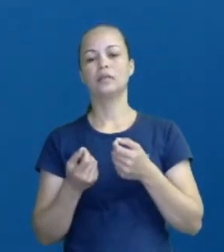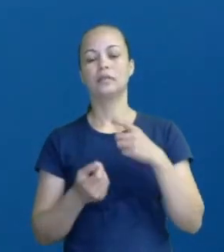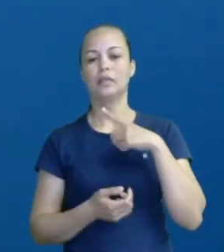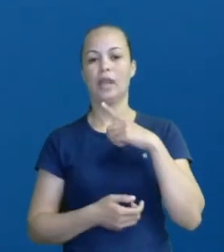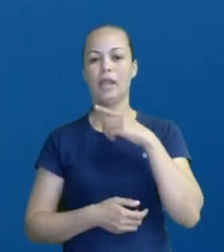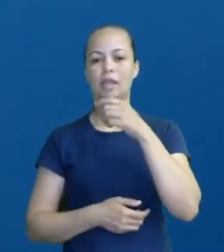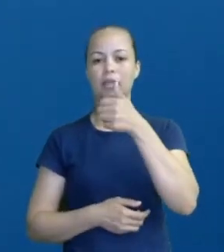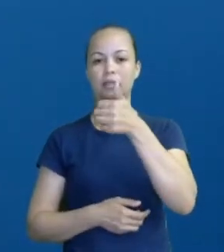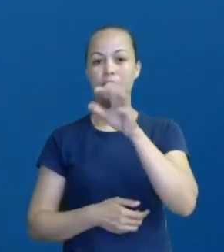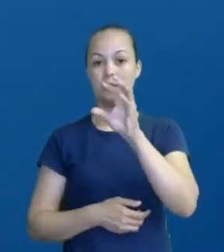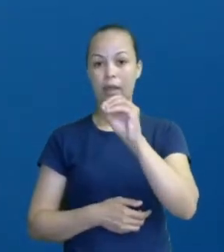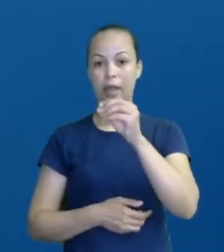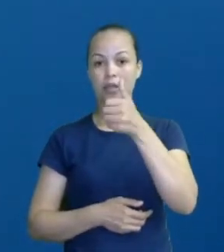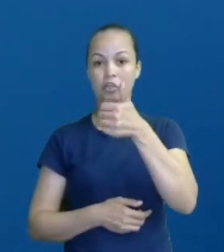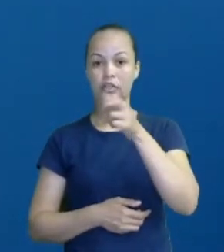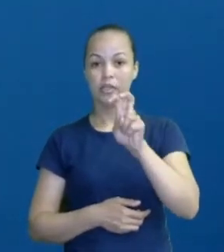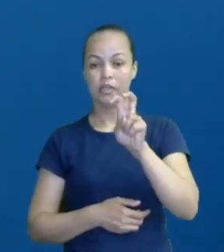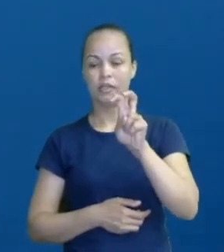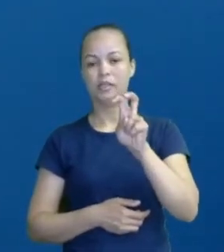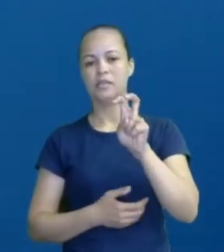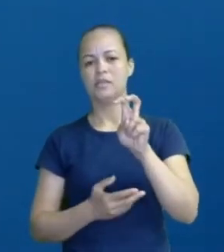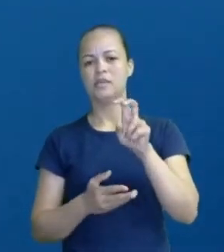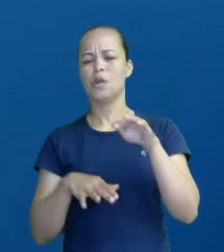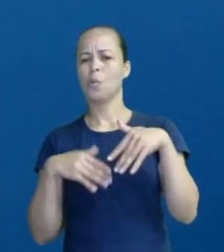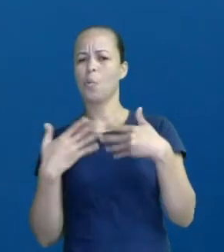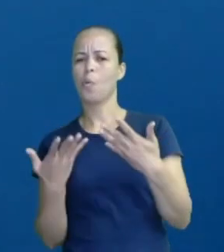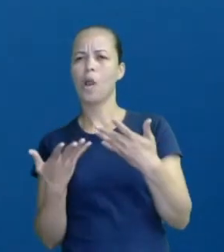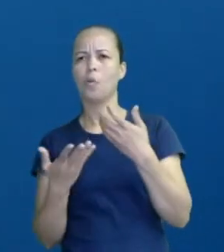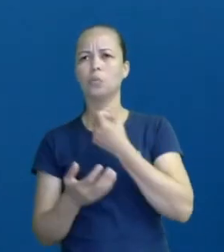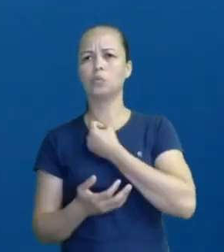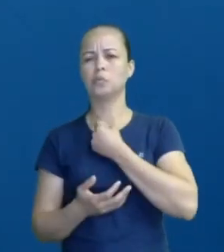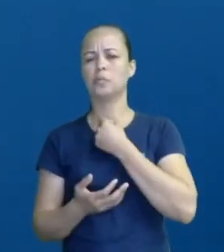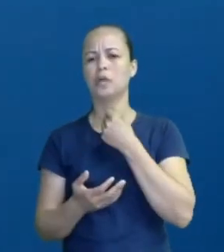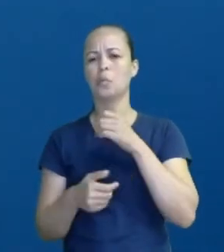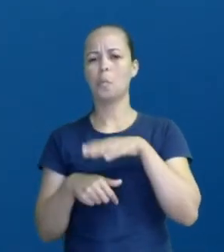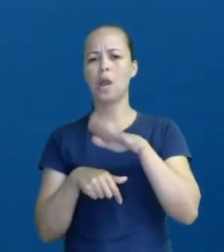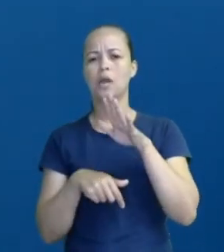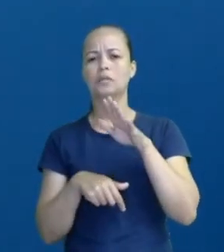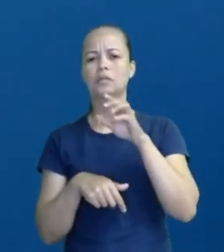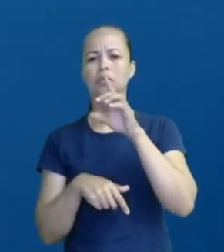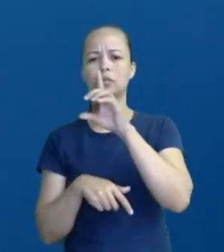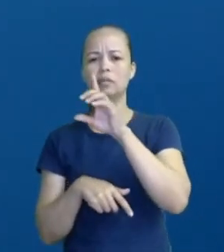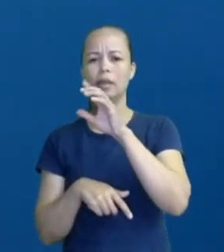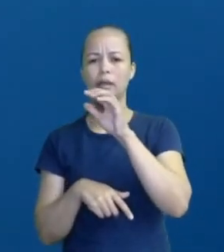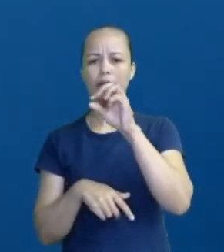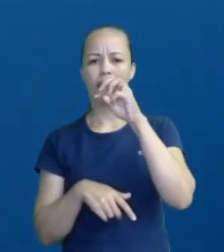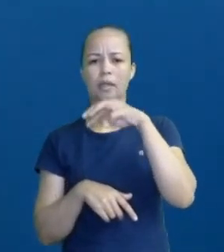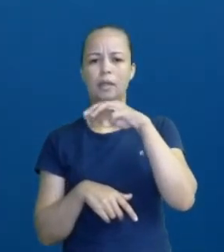e 15. Qual é o máximo divisor comum de 10 e de 15?